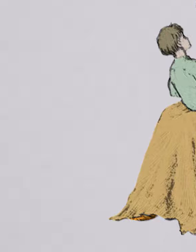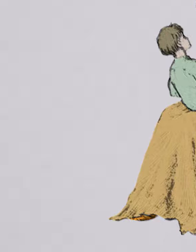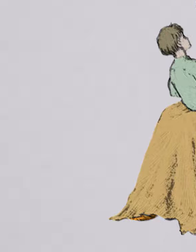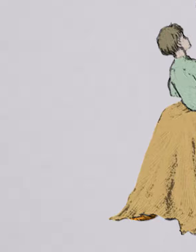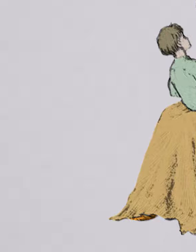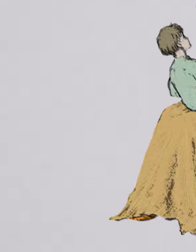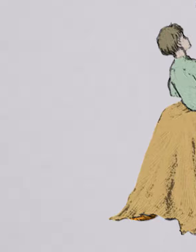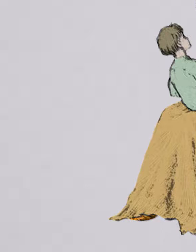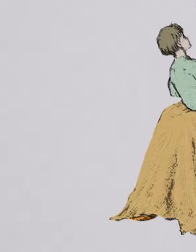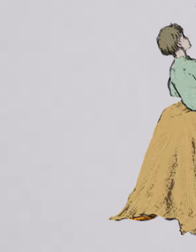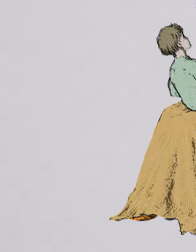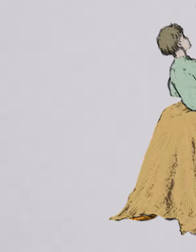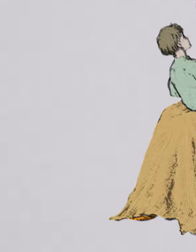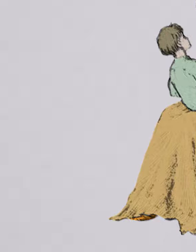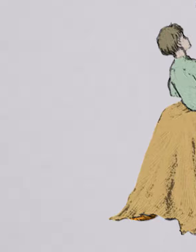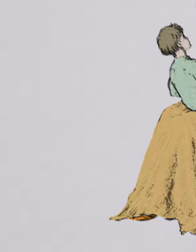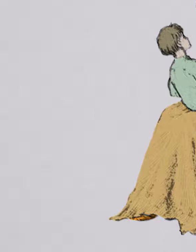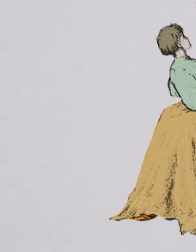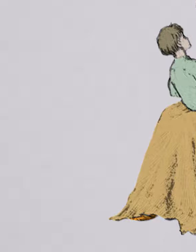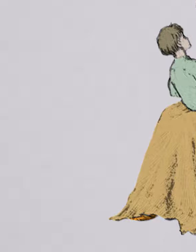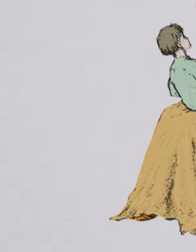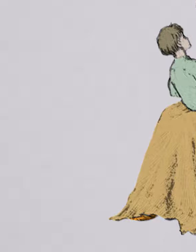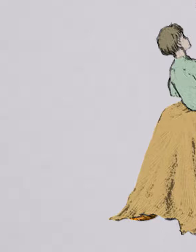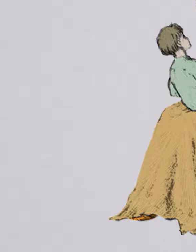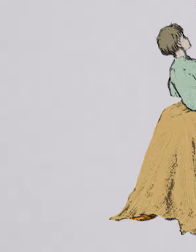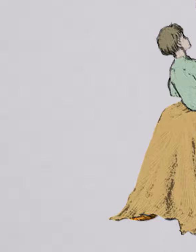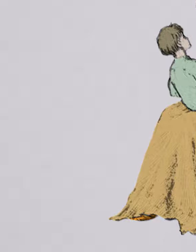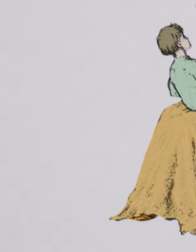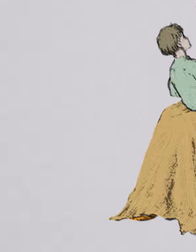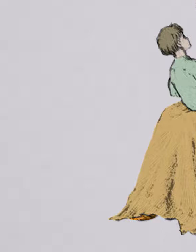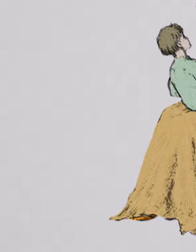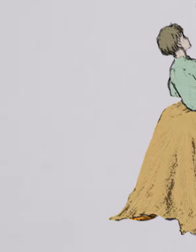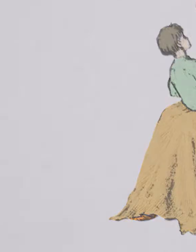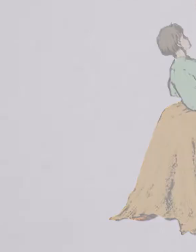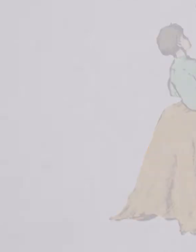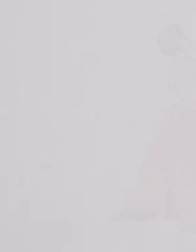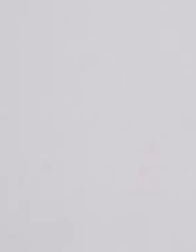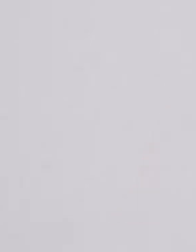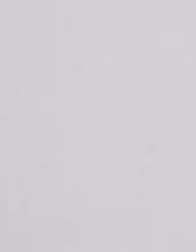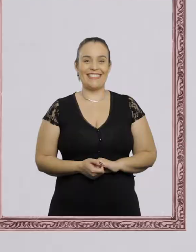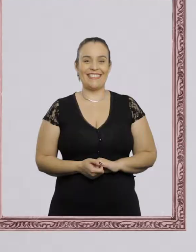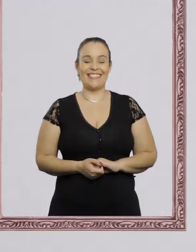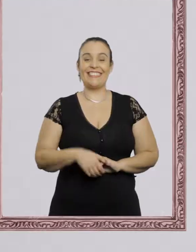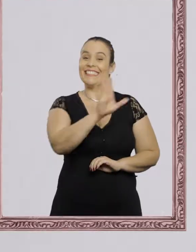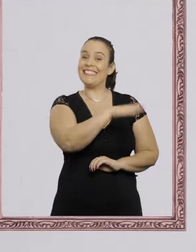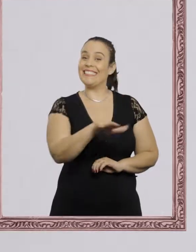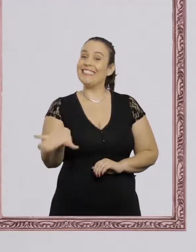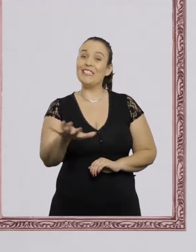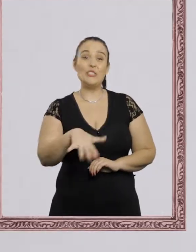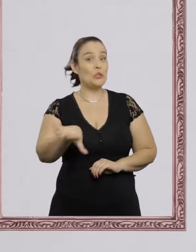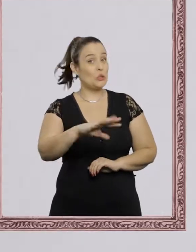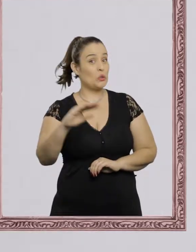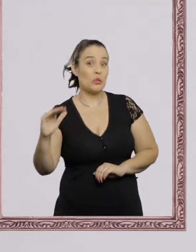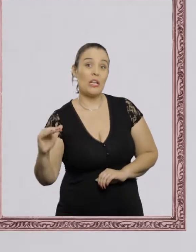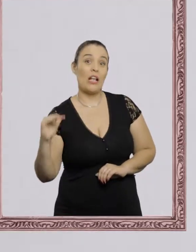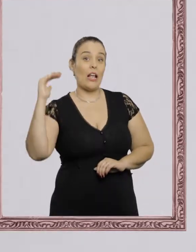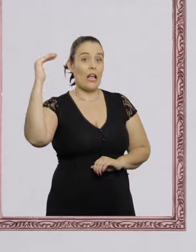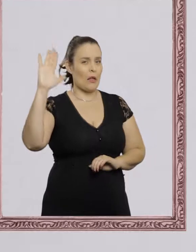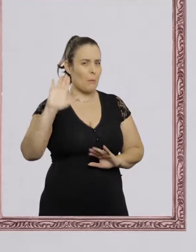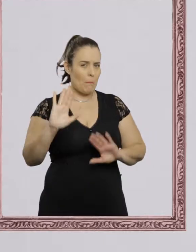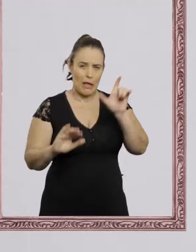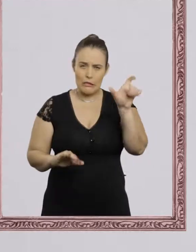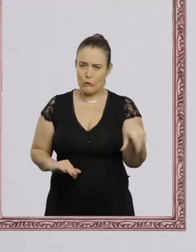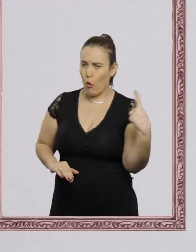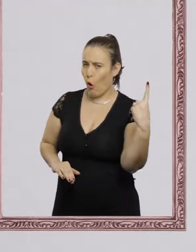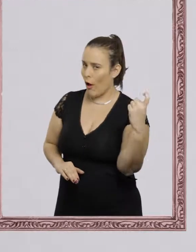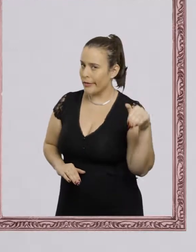longo e elegante vestido branco. O Sr. Darling também está vestido elegantemente. Todas as crianças crescem, menos